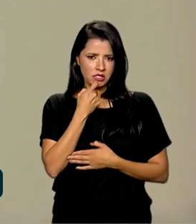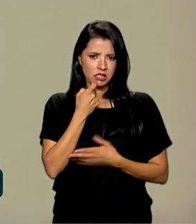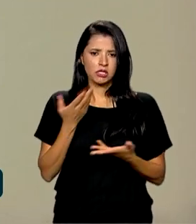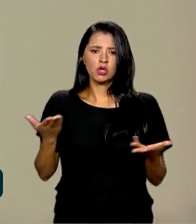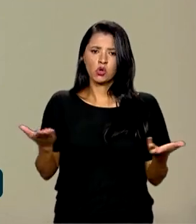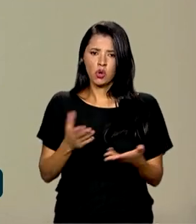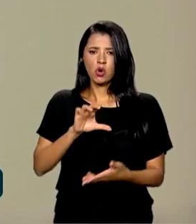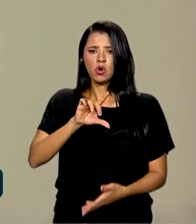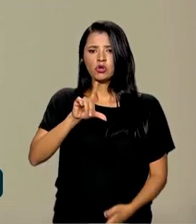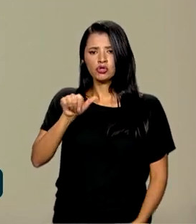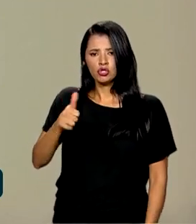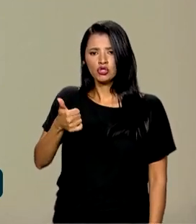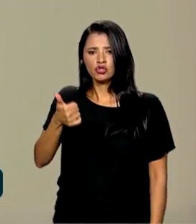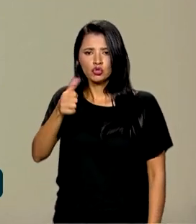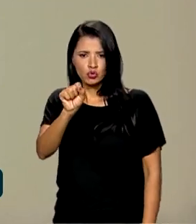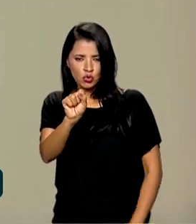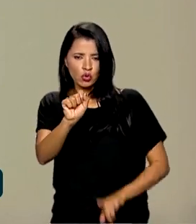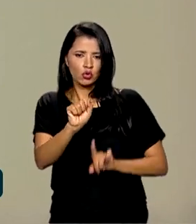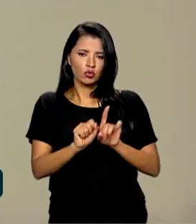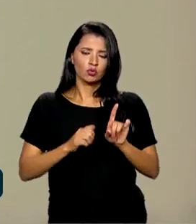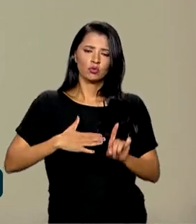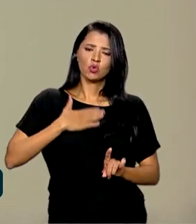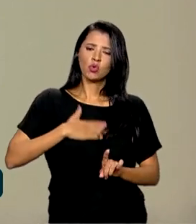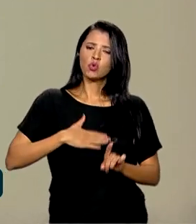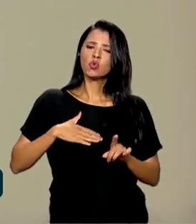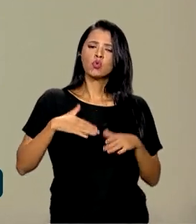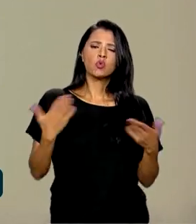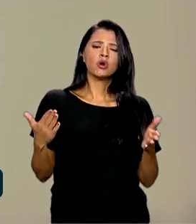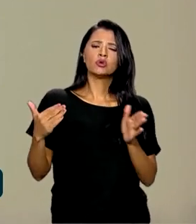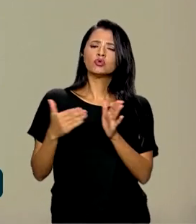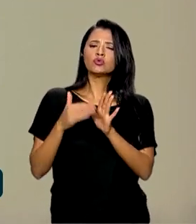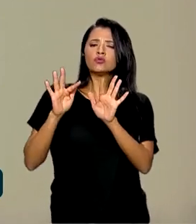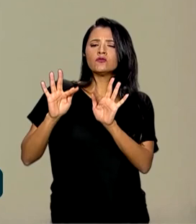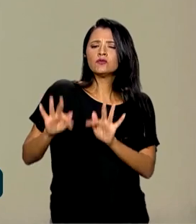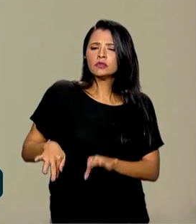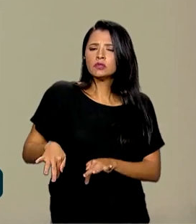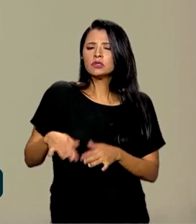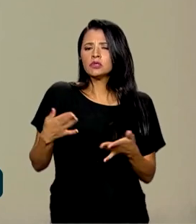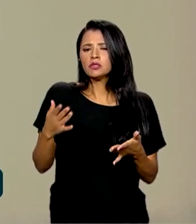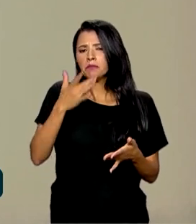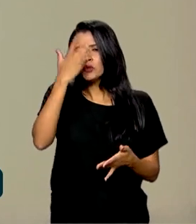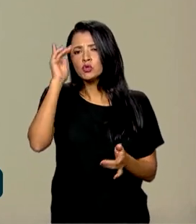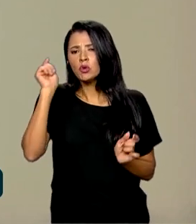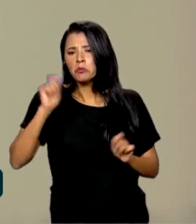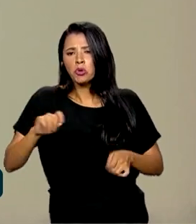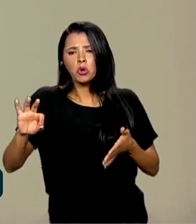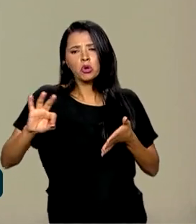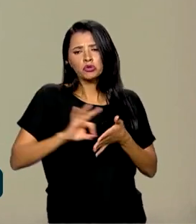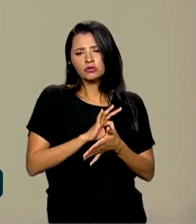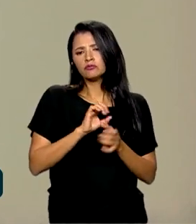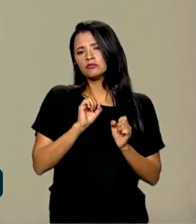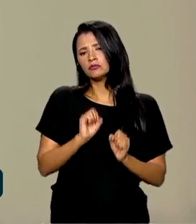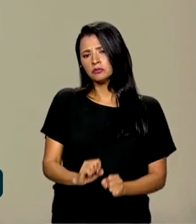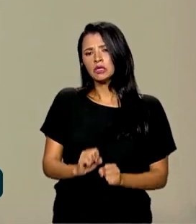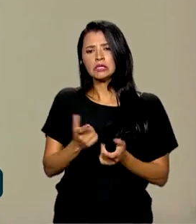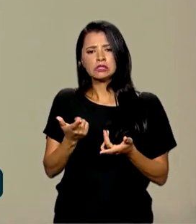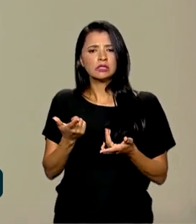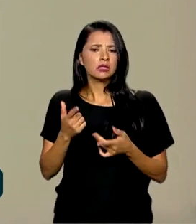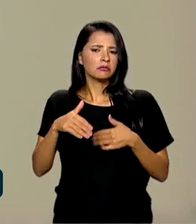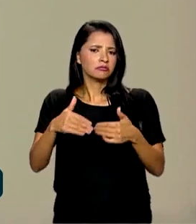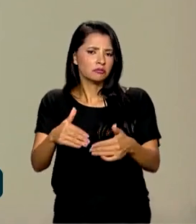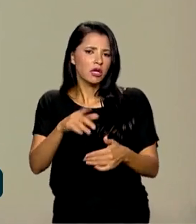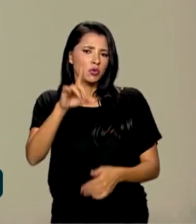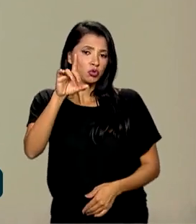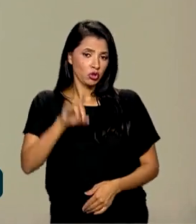dia 18 de agosto, né? Quando é que elas terminam e quem deve fazer essa inscrição, conduzir esse processo? É o